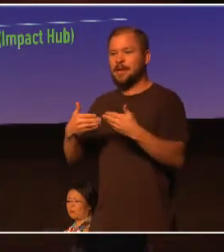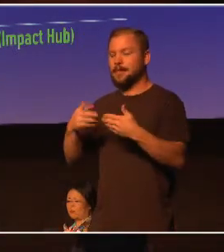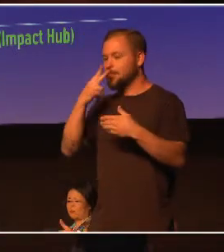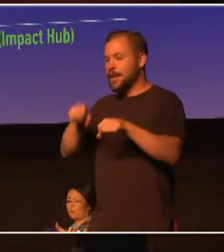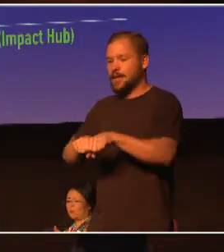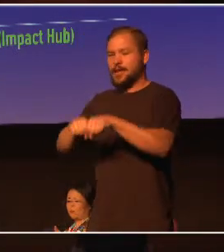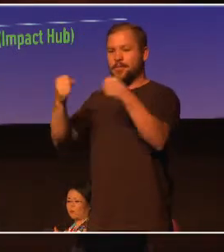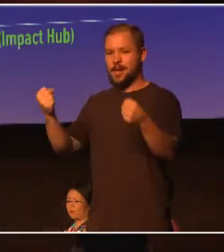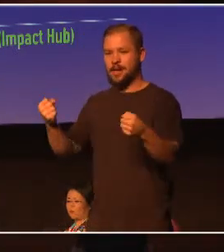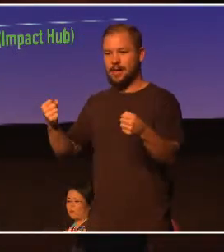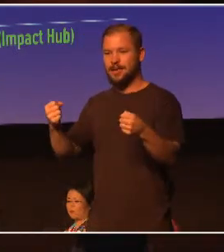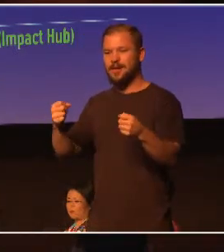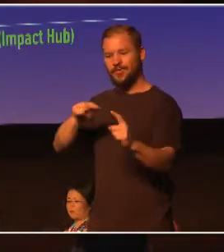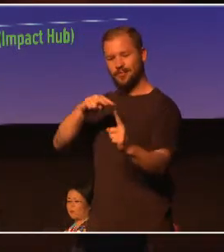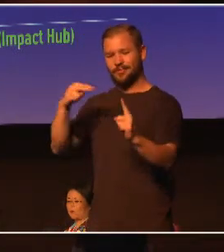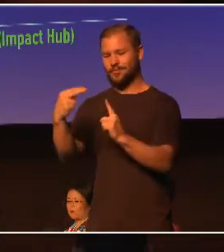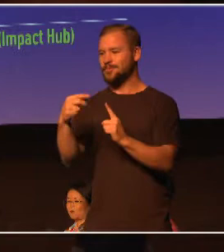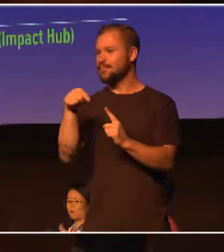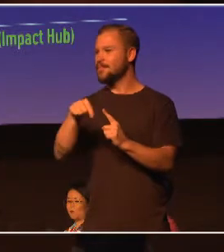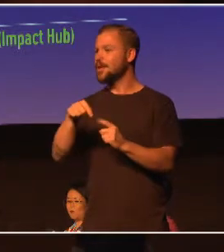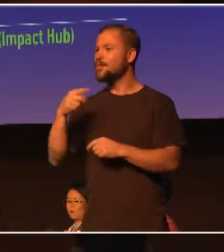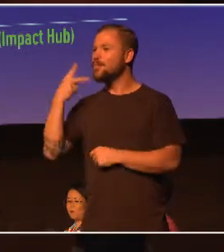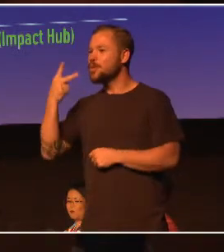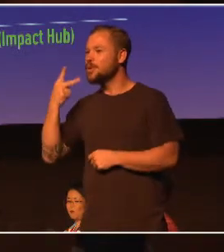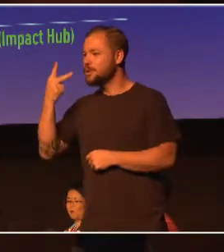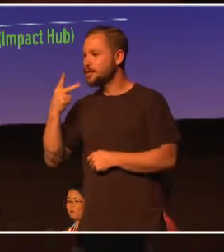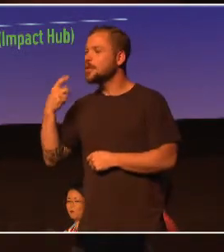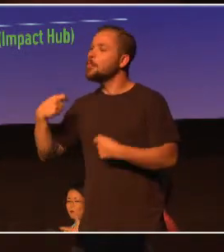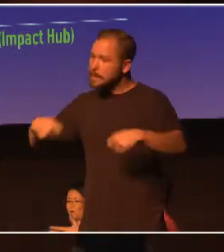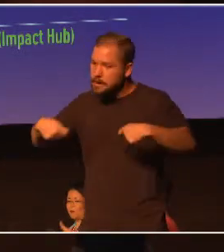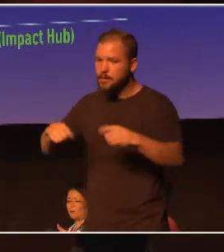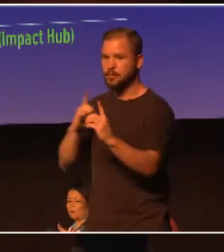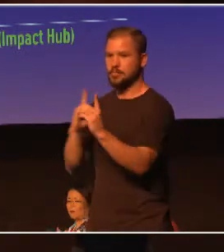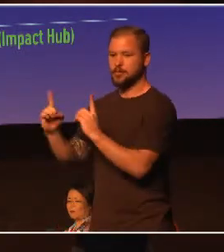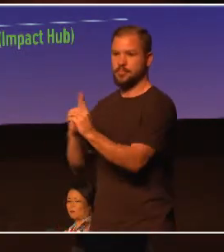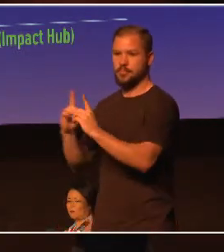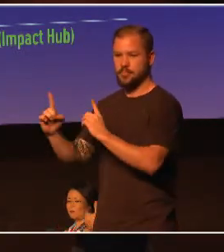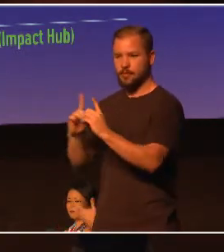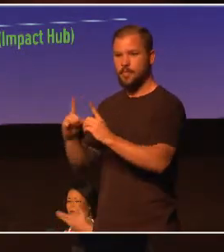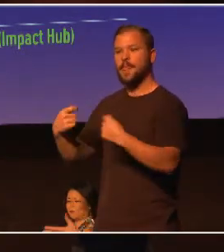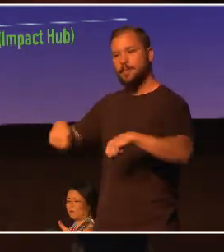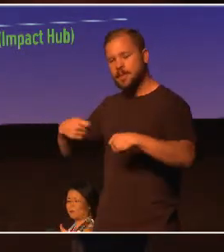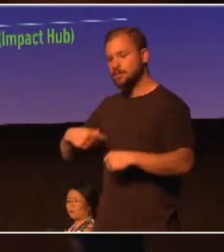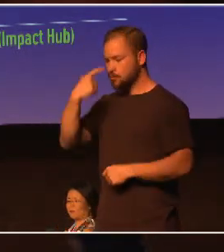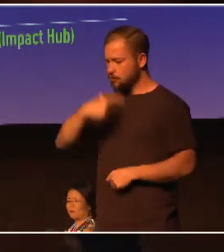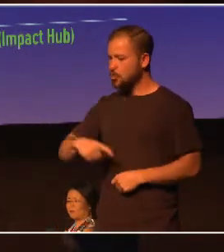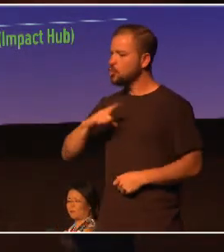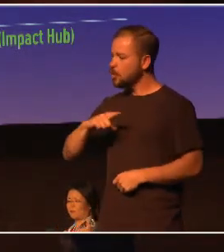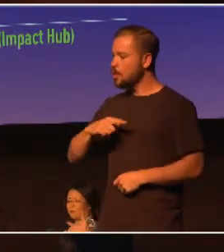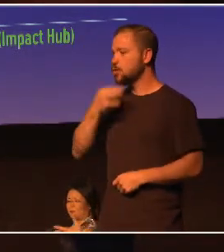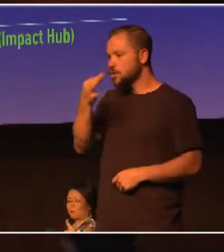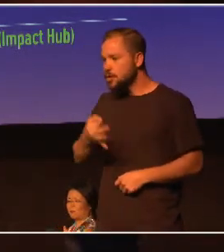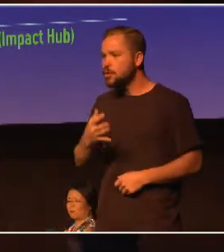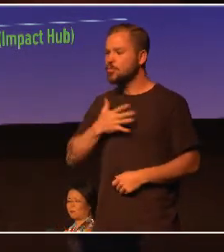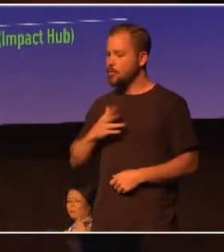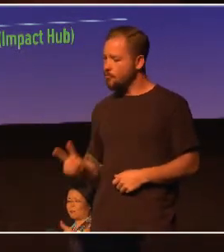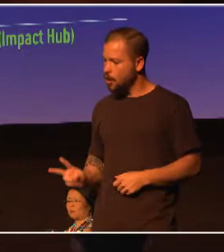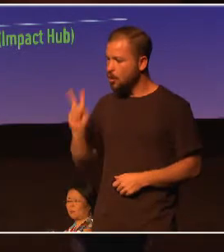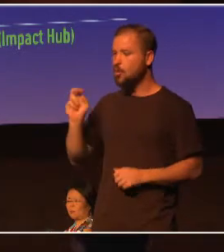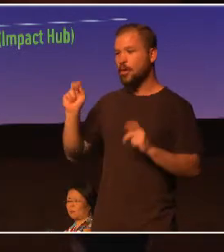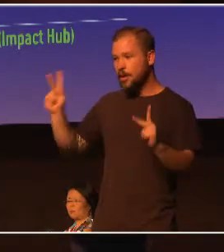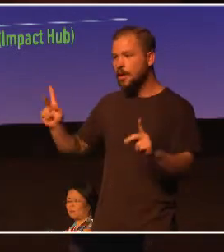visão política, de visão de mundo. Então, acho que a gente precisa dialogar, a gente pode manter as nossas posições, ser fiéis aos nossos valores,